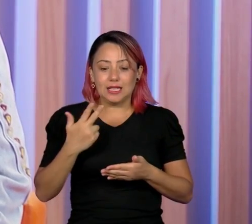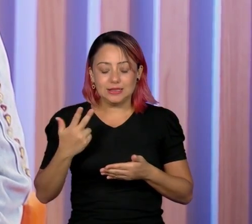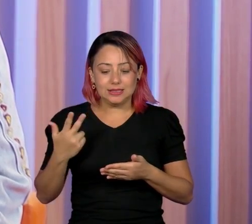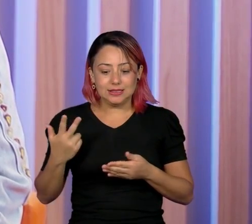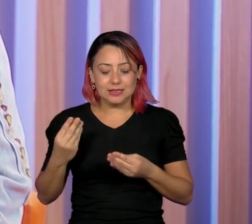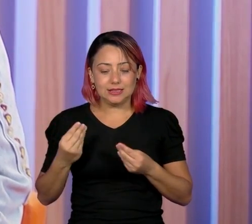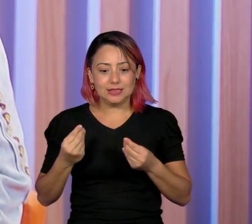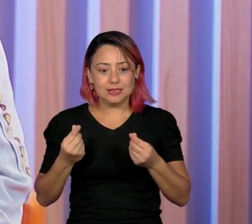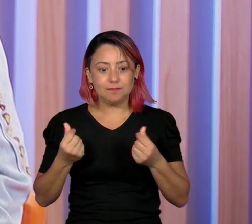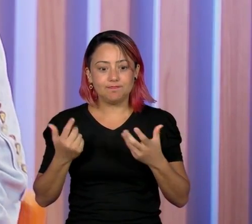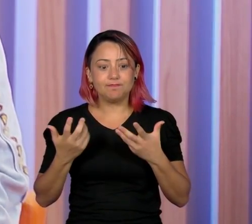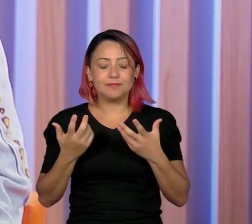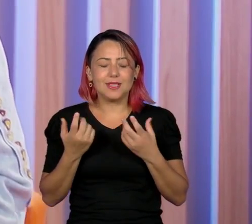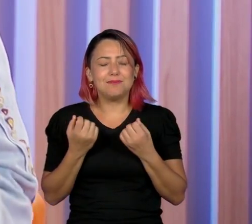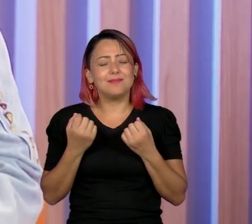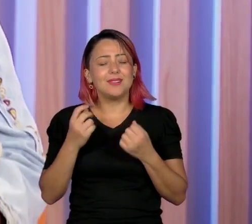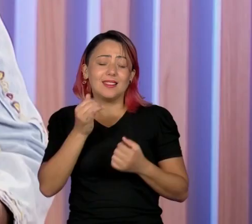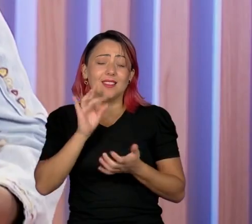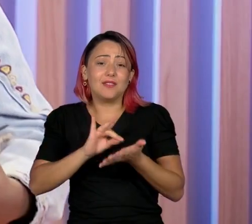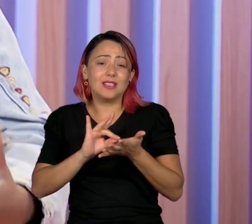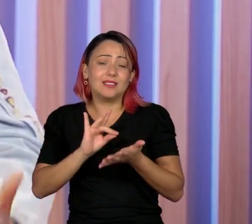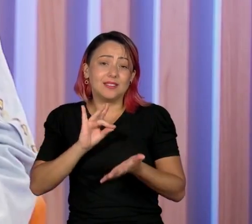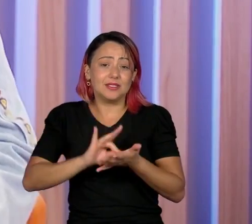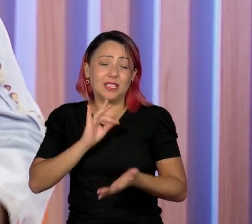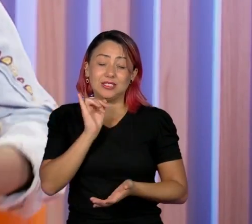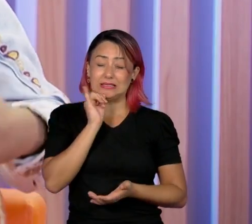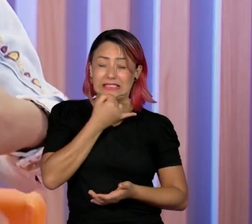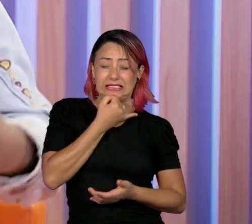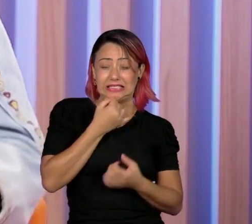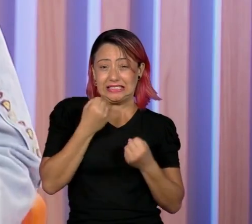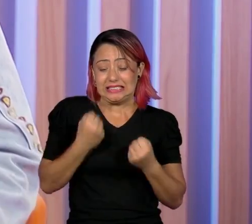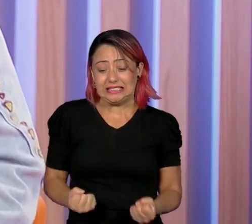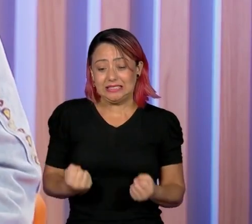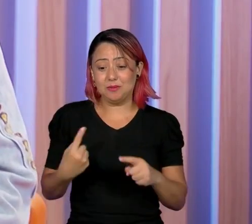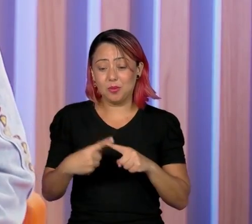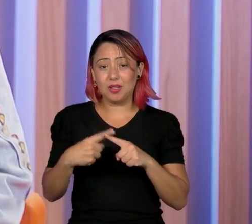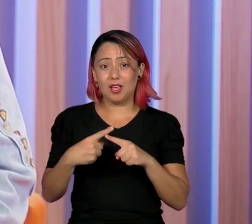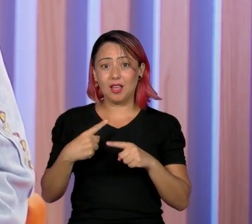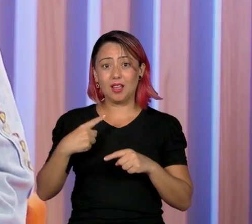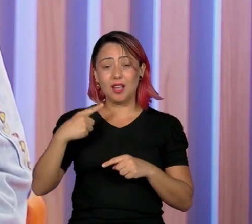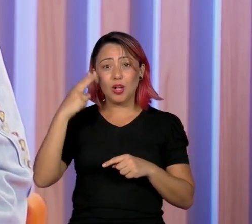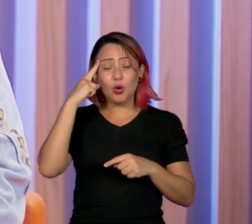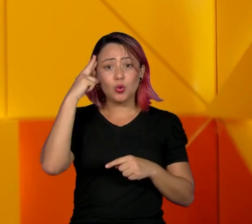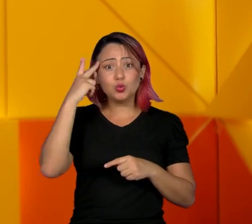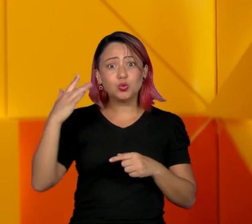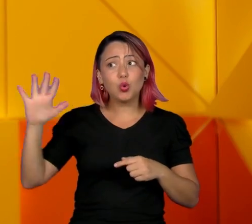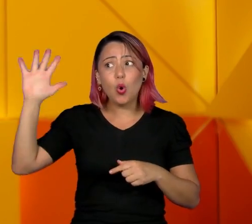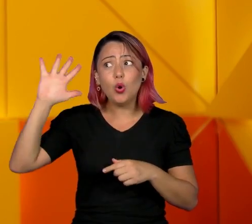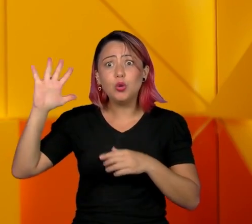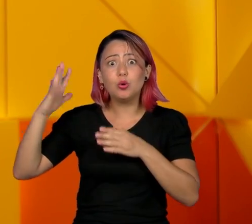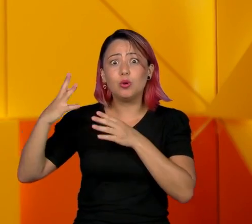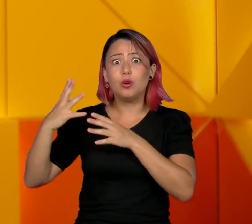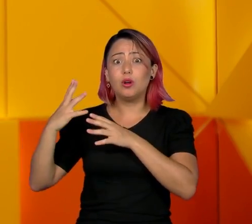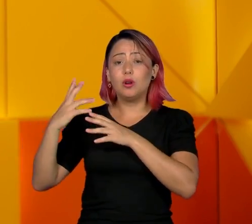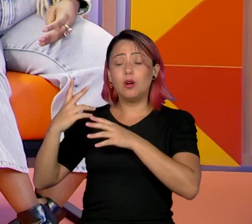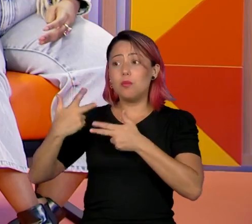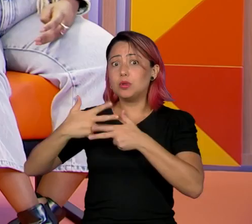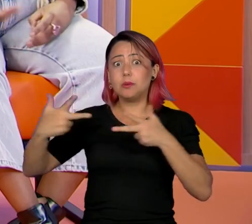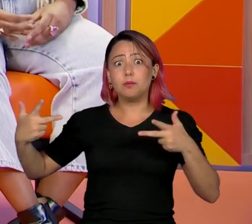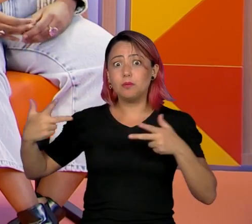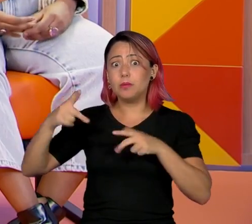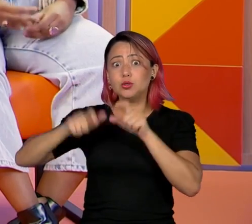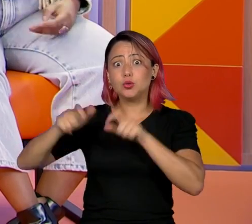chega a ser um pouco pesado, né, no sentido de como eu vou carregar o sonho de tanta gente, né? Essa responsabilidade